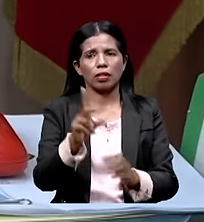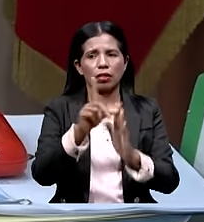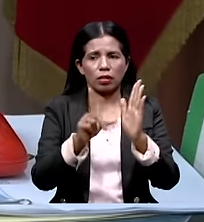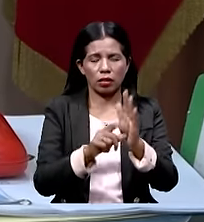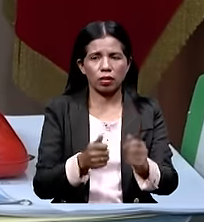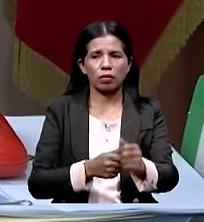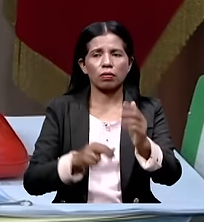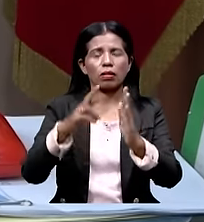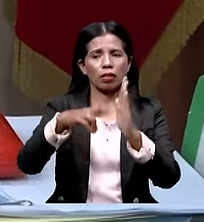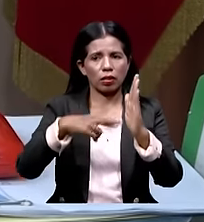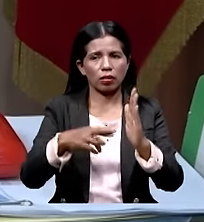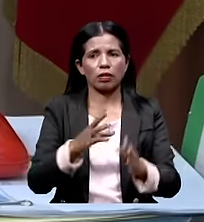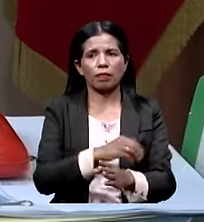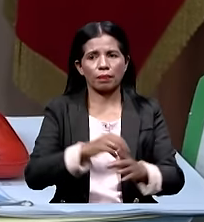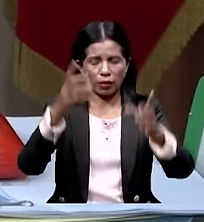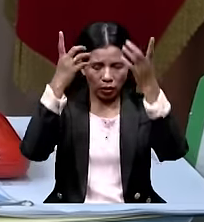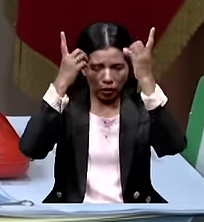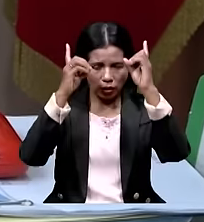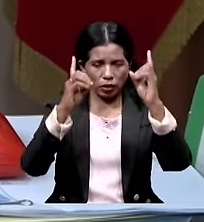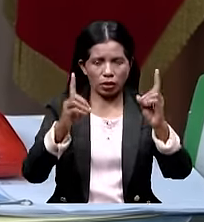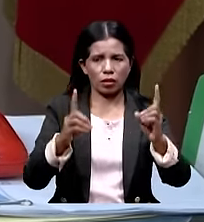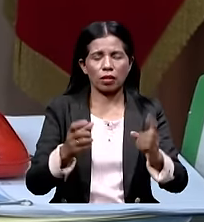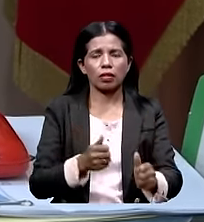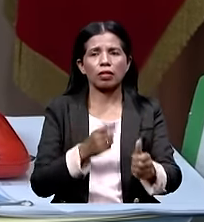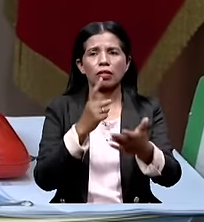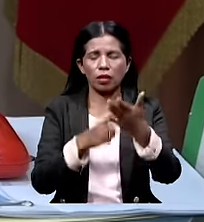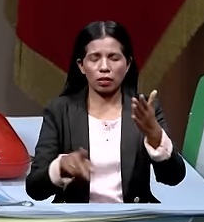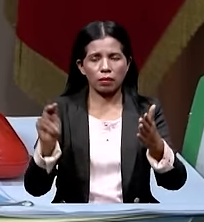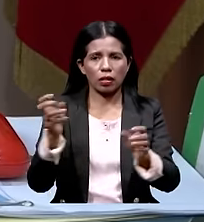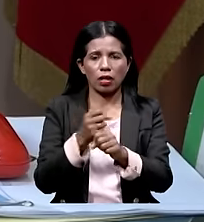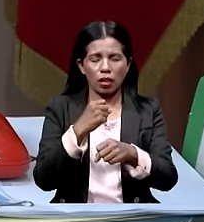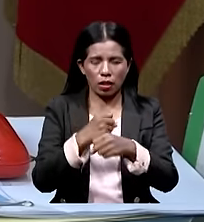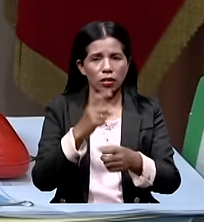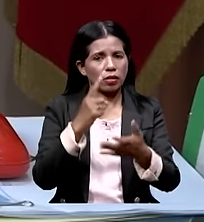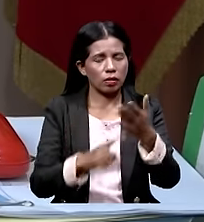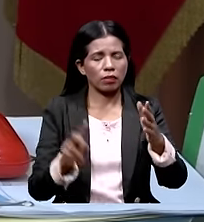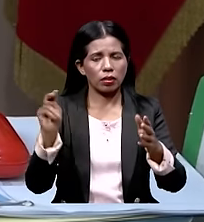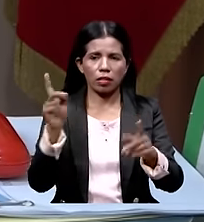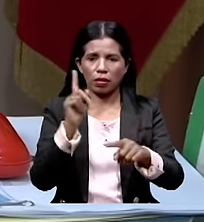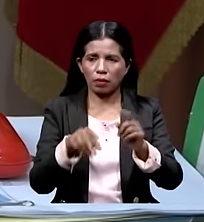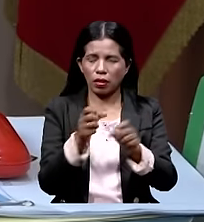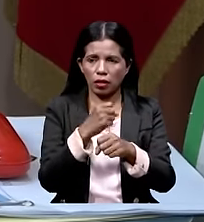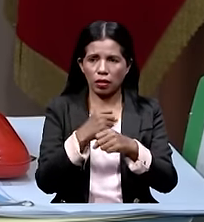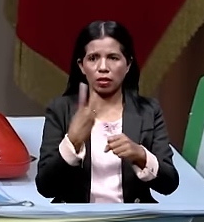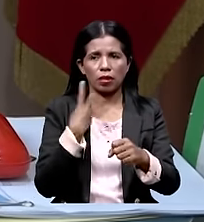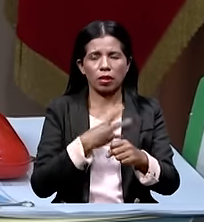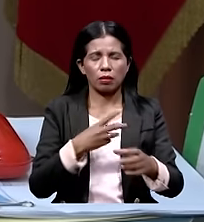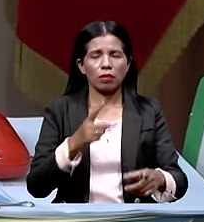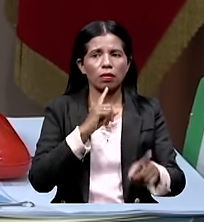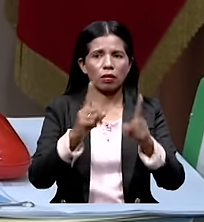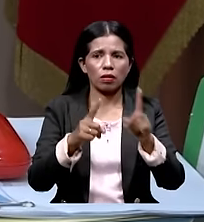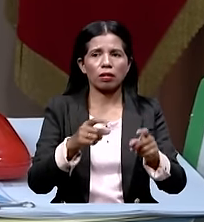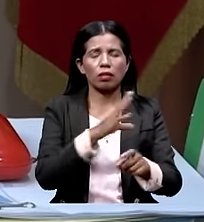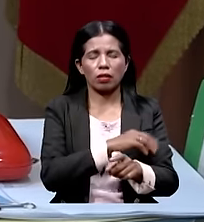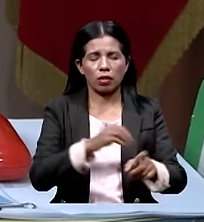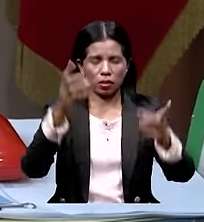rekar ser ni. I defini ni misang ni tarefa. Saya dah menye bela halu, saya dah menye la bela halu. To saya dah menye intervahira menintervene ni